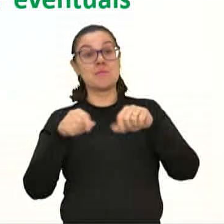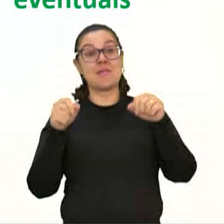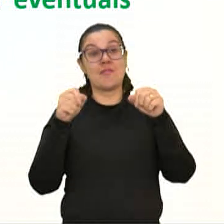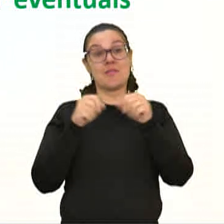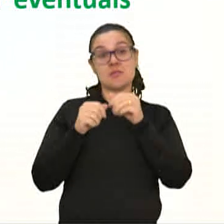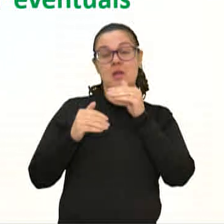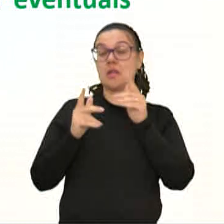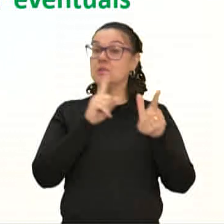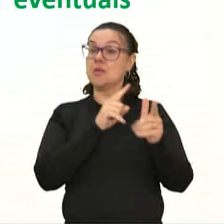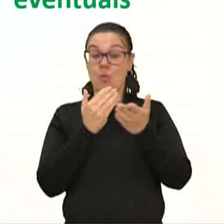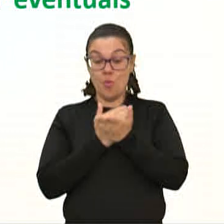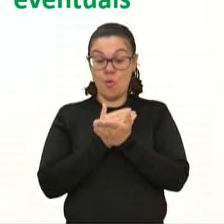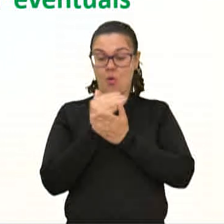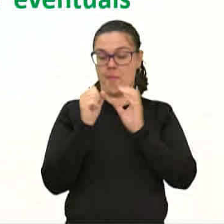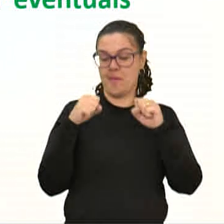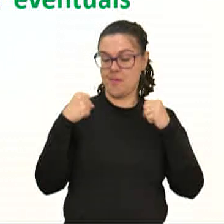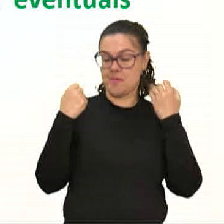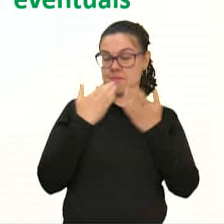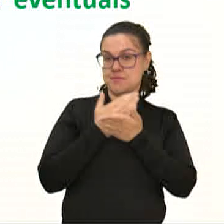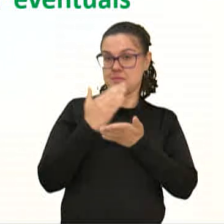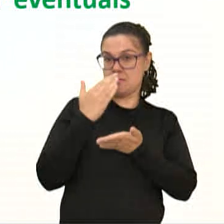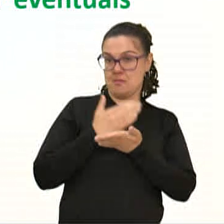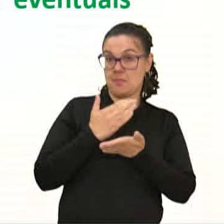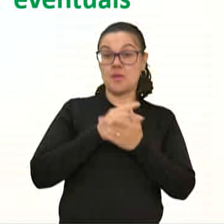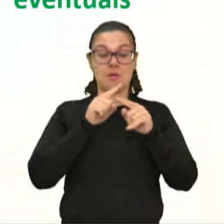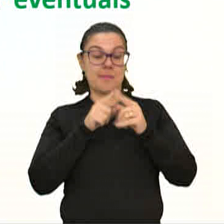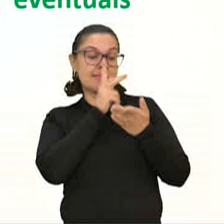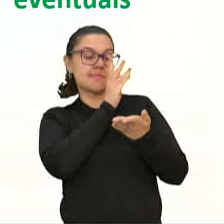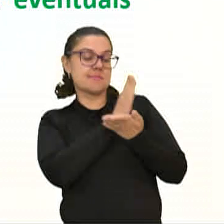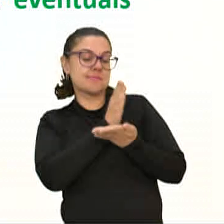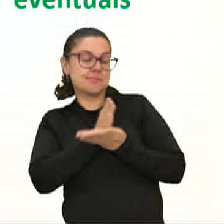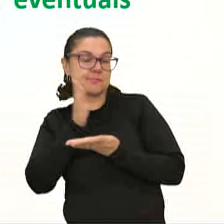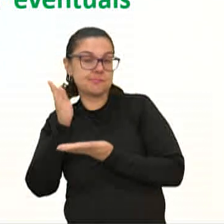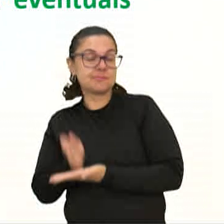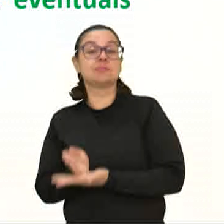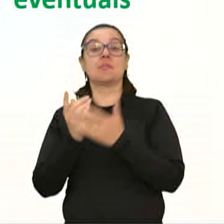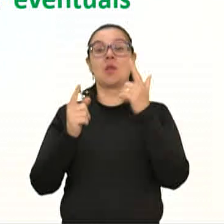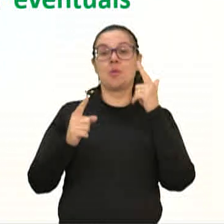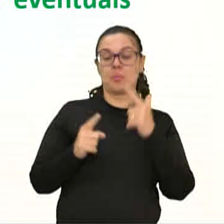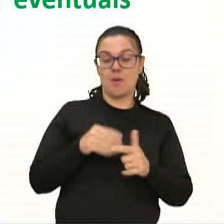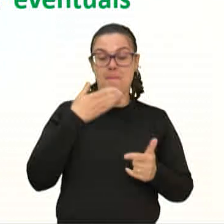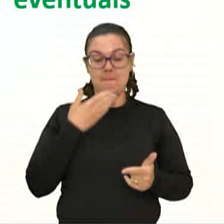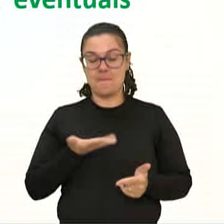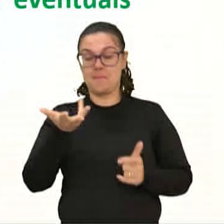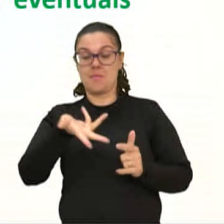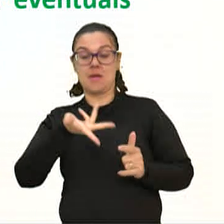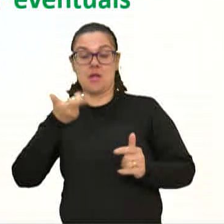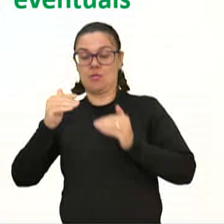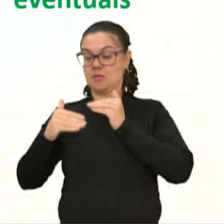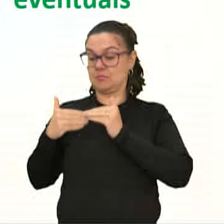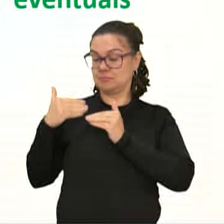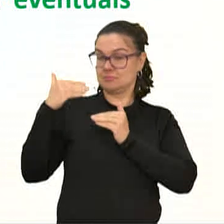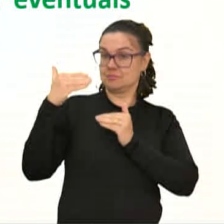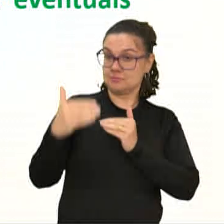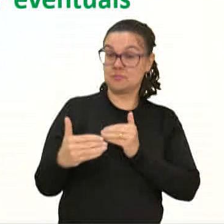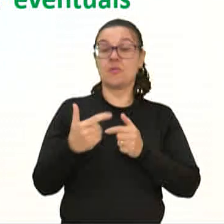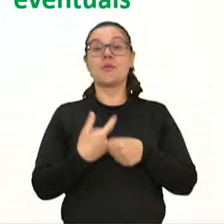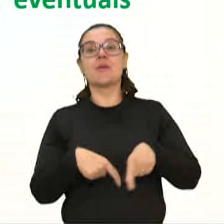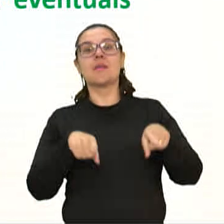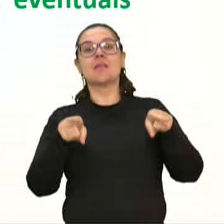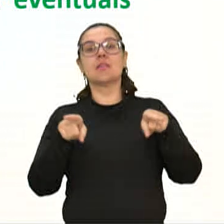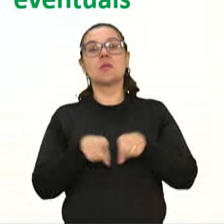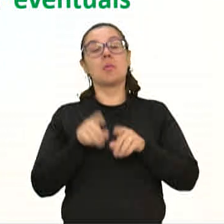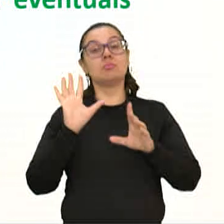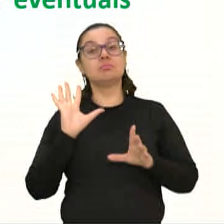realizada não só no início dos treinamentos, mas periodicamente, o que permite acompanhar a evolução e